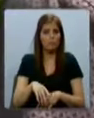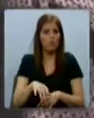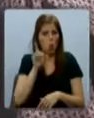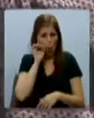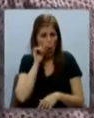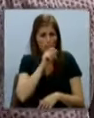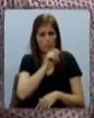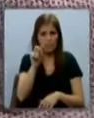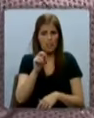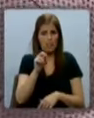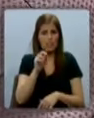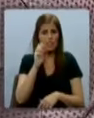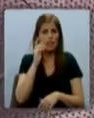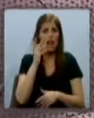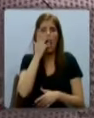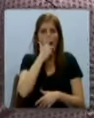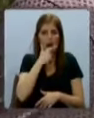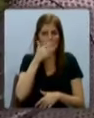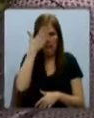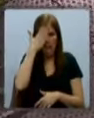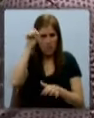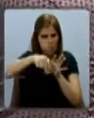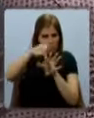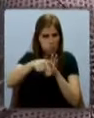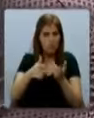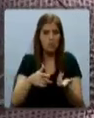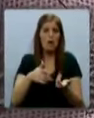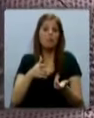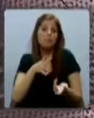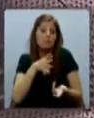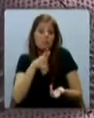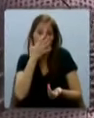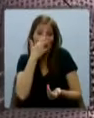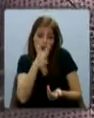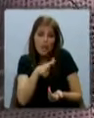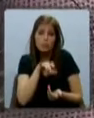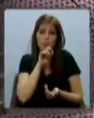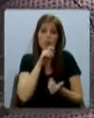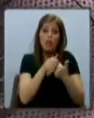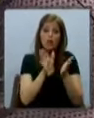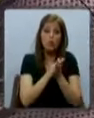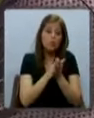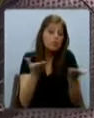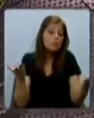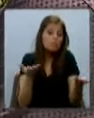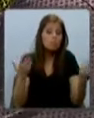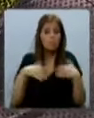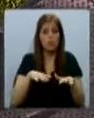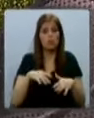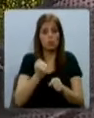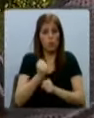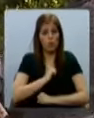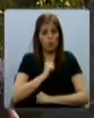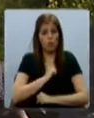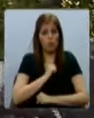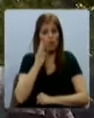33 anos se encontra naquele local? Há indícios que apontam nesse sentido, todas as hipóteses estão em cima da mesa. O nosso trabalho é apenas